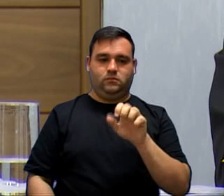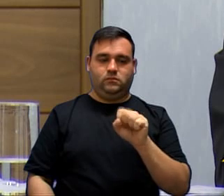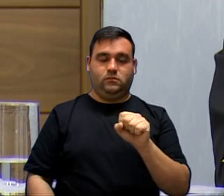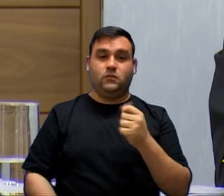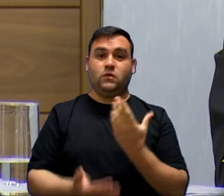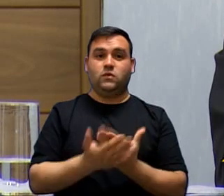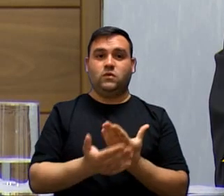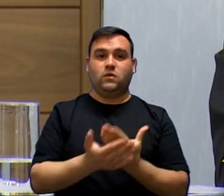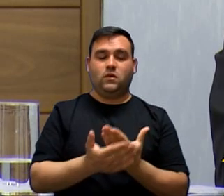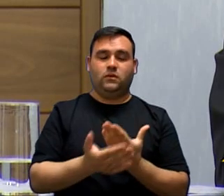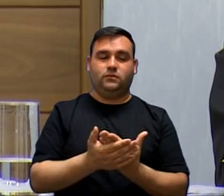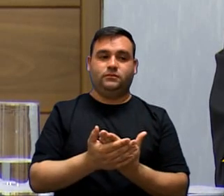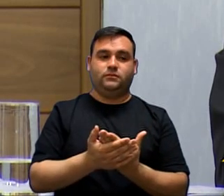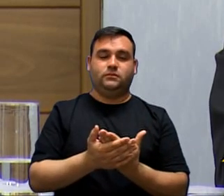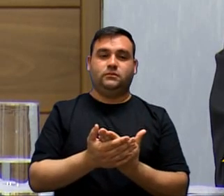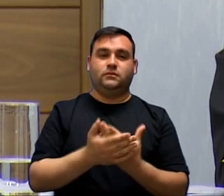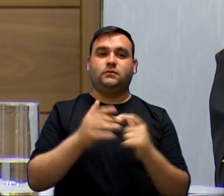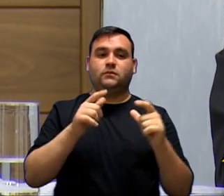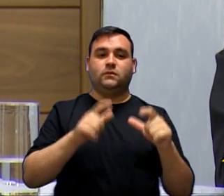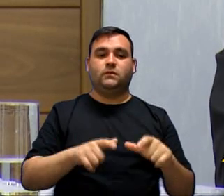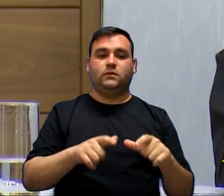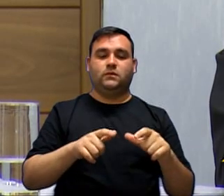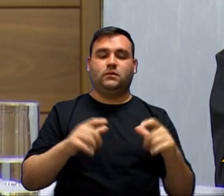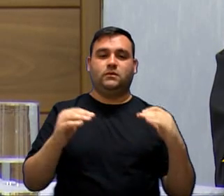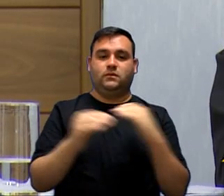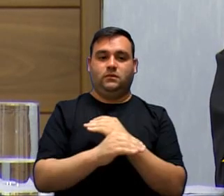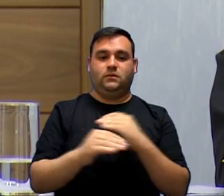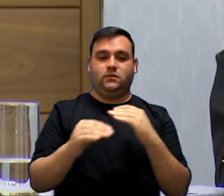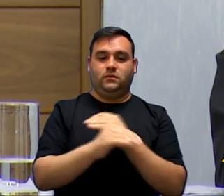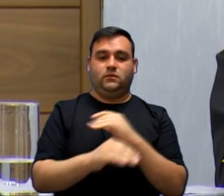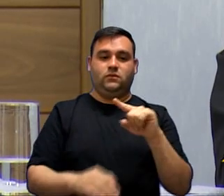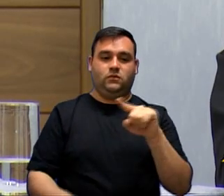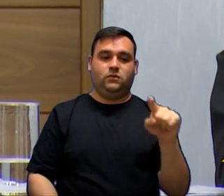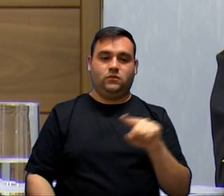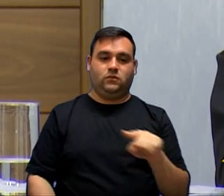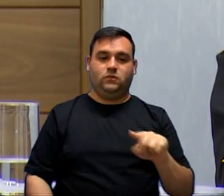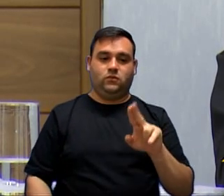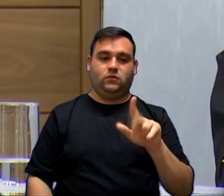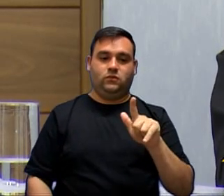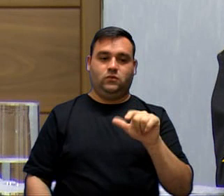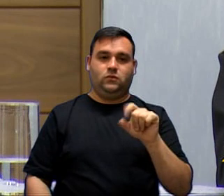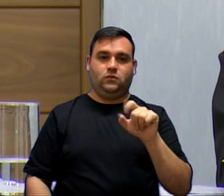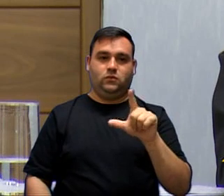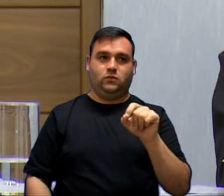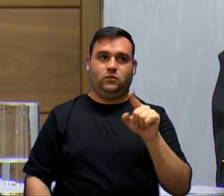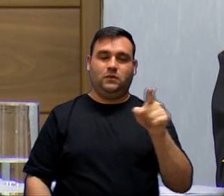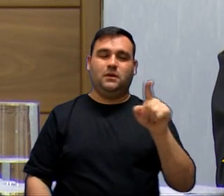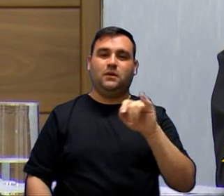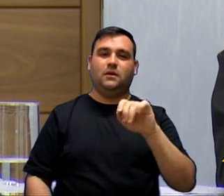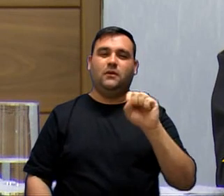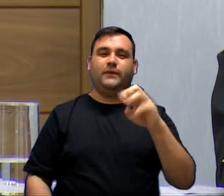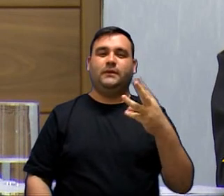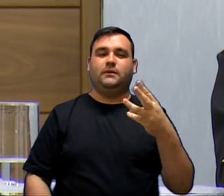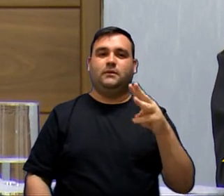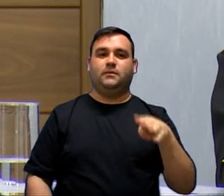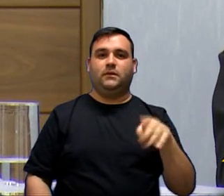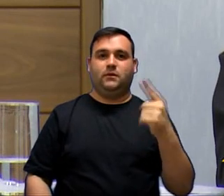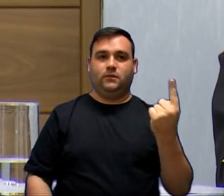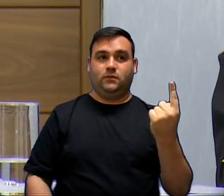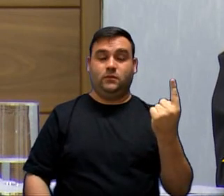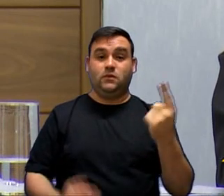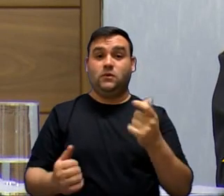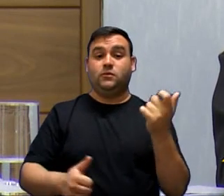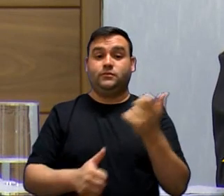na Escola de Ensino Fundamental, localizada na Avenida Antônio Carlos Zúcolo, 900 Altos de Ipanema. E